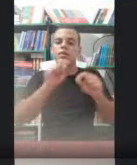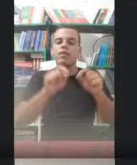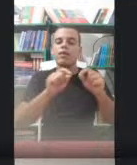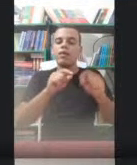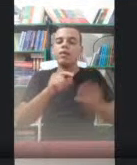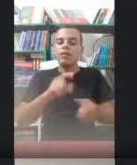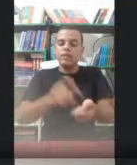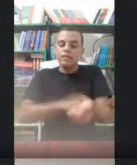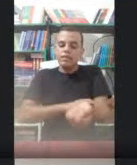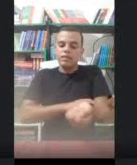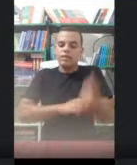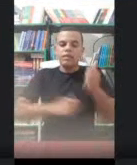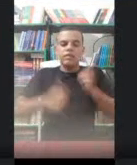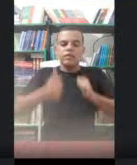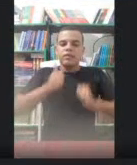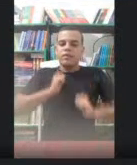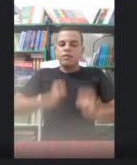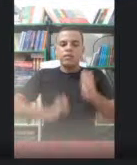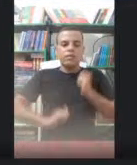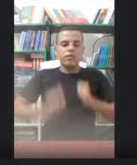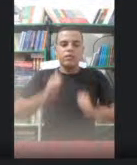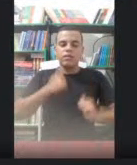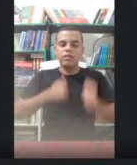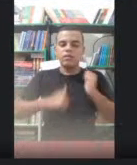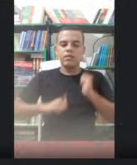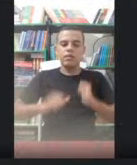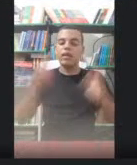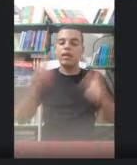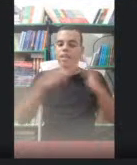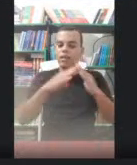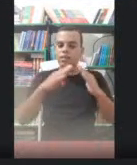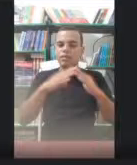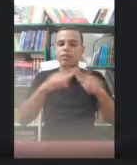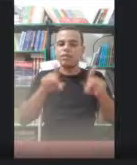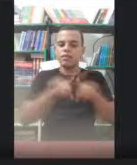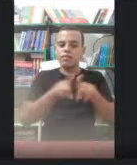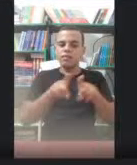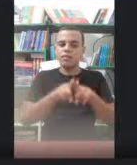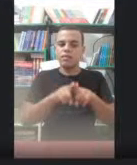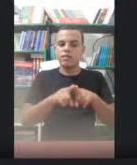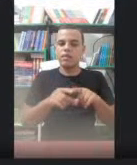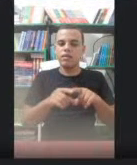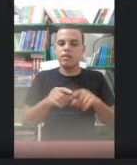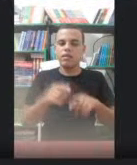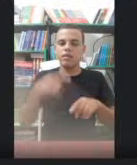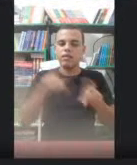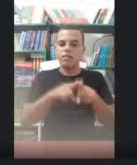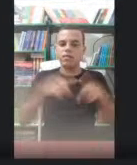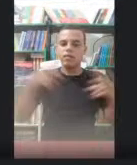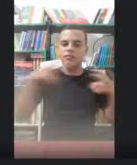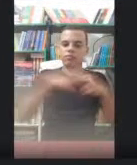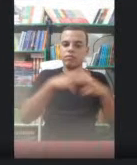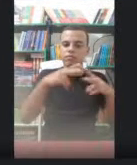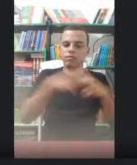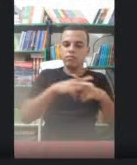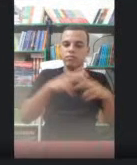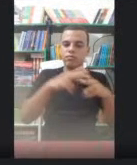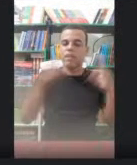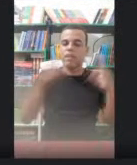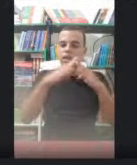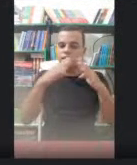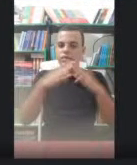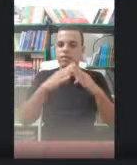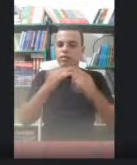dos homens, o estresse também em casa, e que repercutiu na questão da violência urbana, da violência doméstica, aliás,